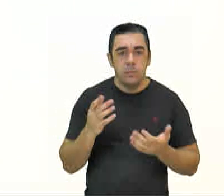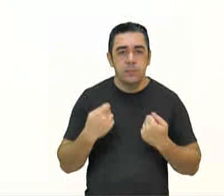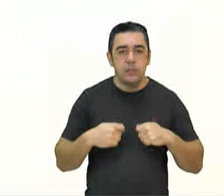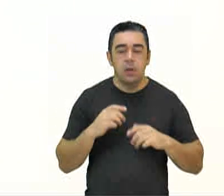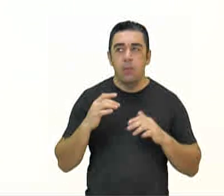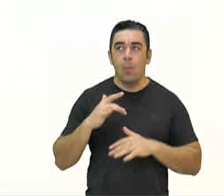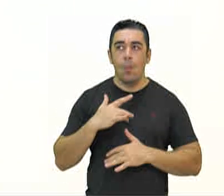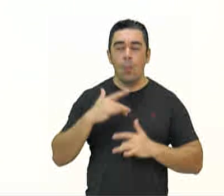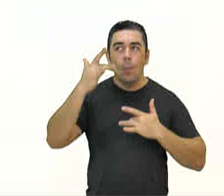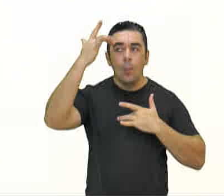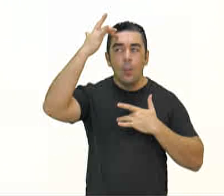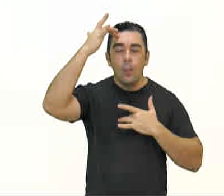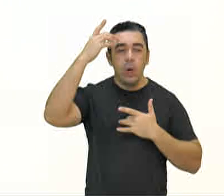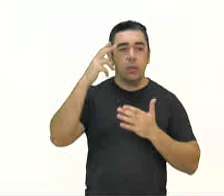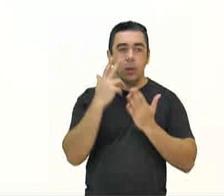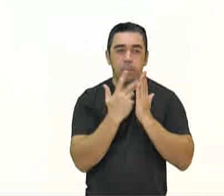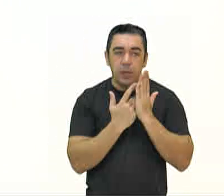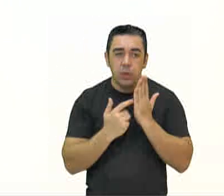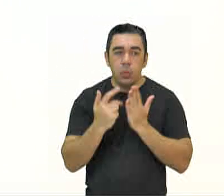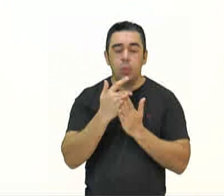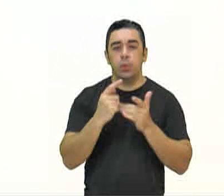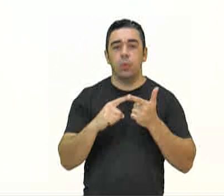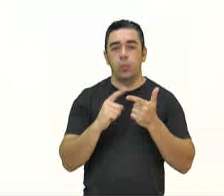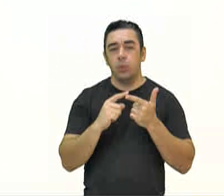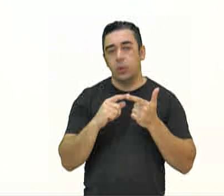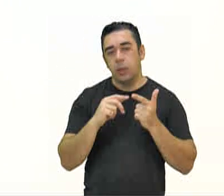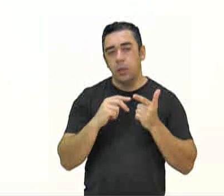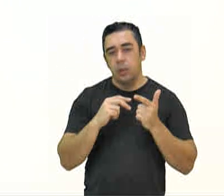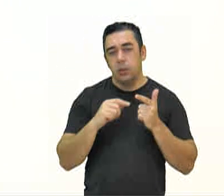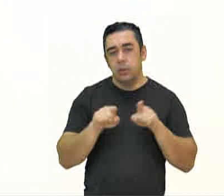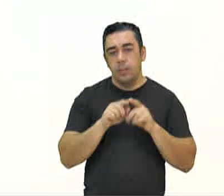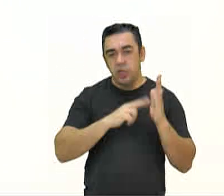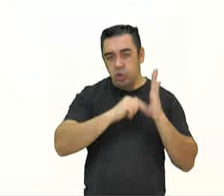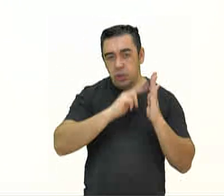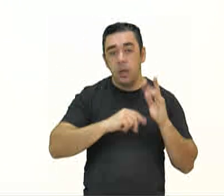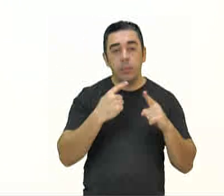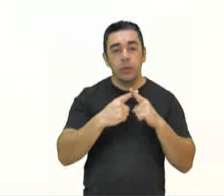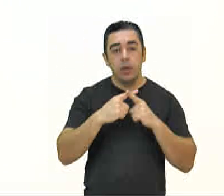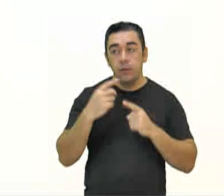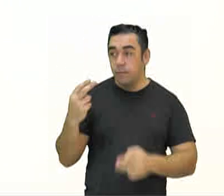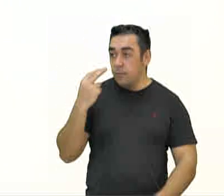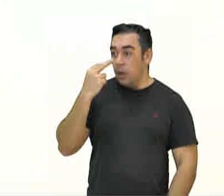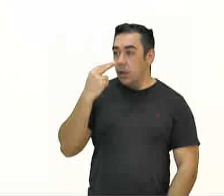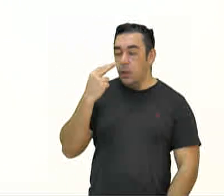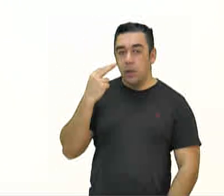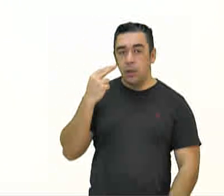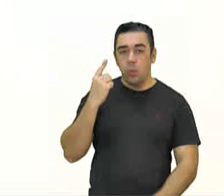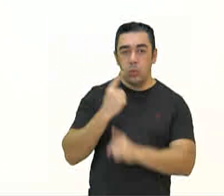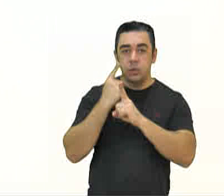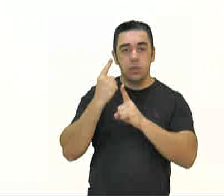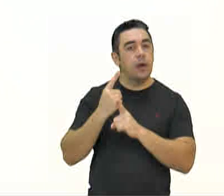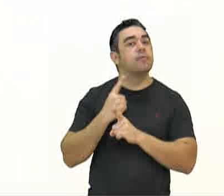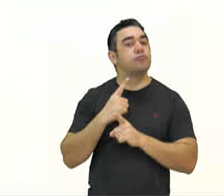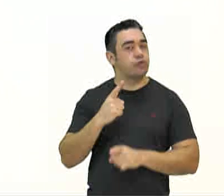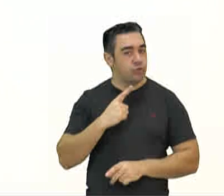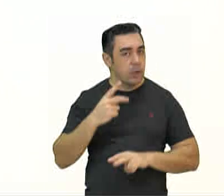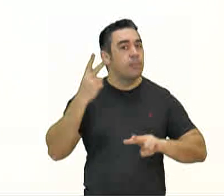As tintas, como que você ia fazer, porque se te pegassem, você estava